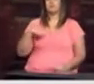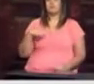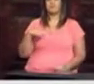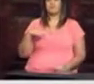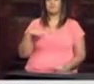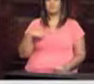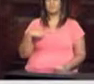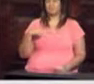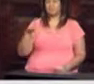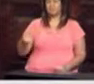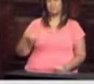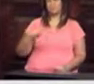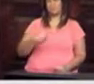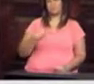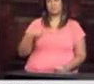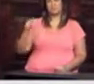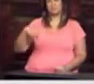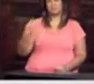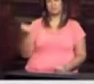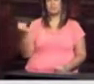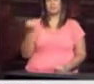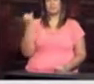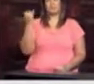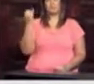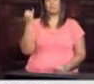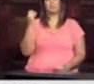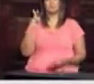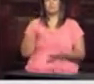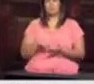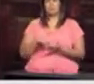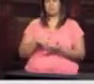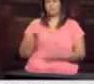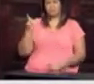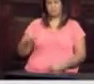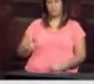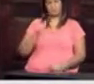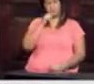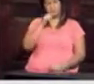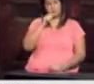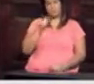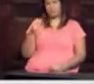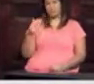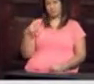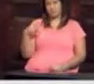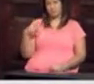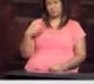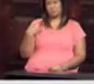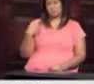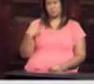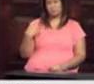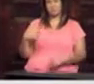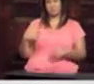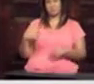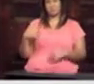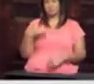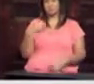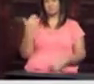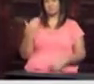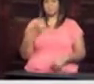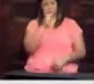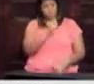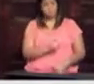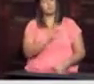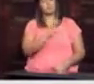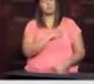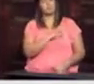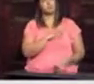muito preciosa. Vida da jovem de 13 anos, como do policial, também tem o seu